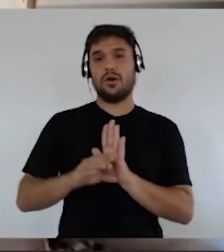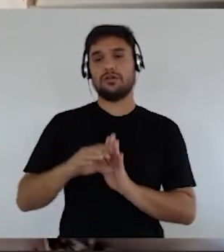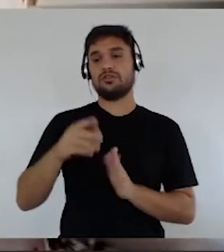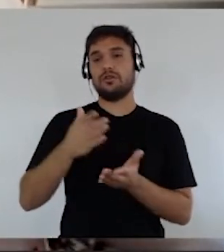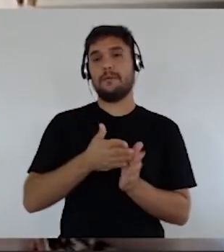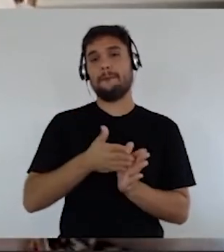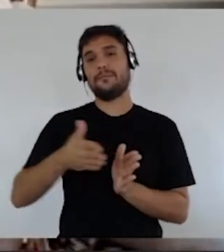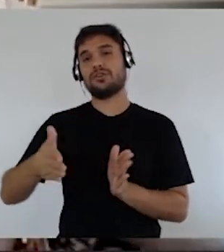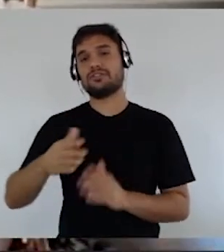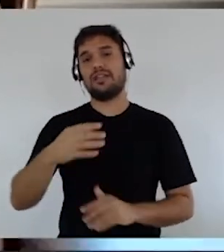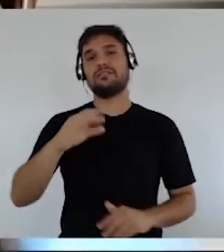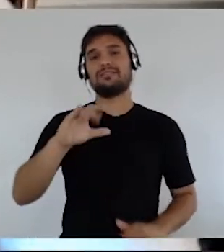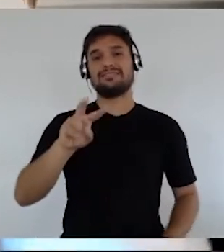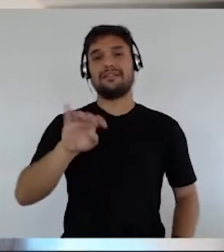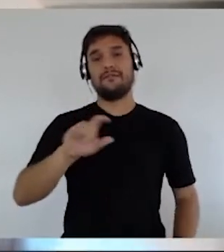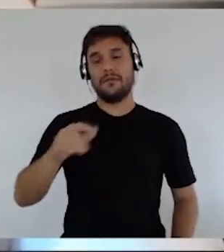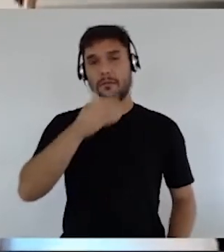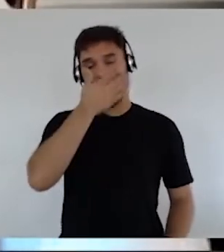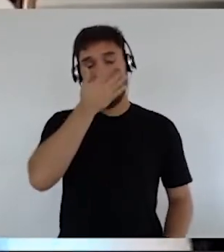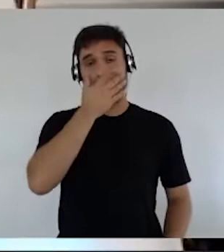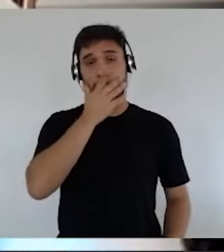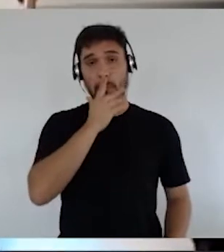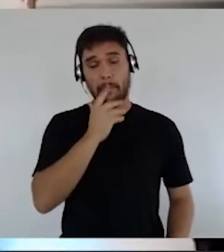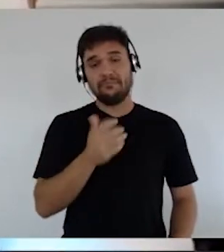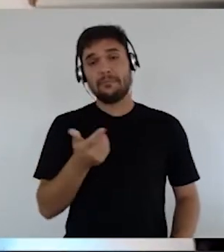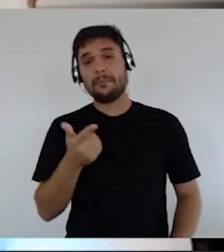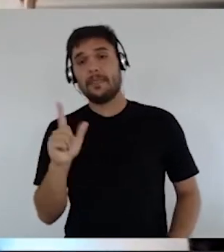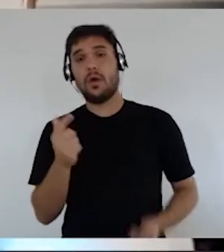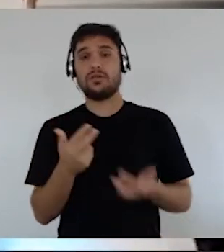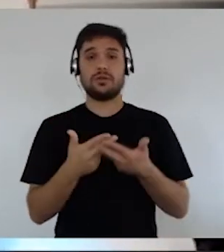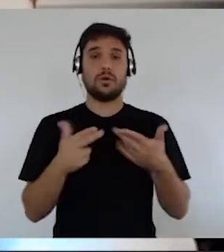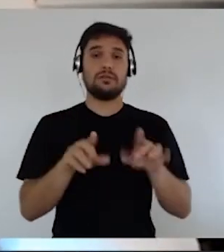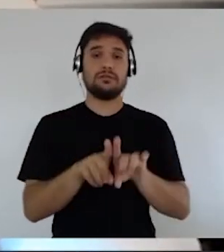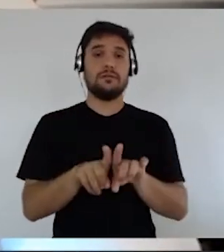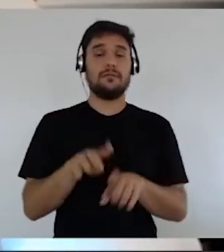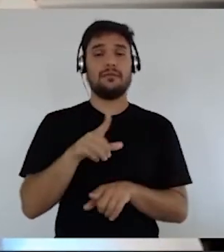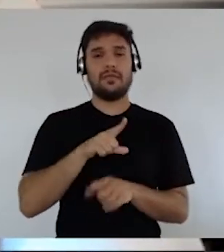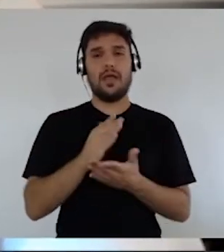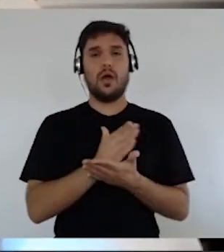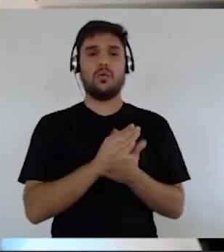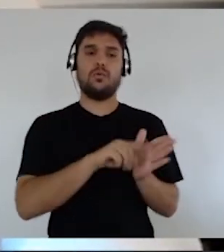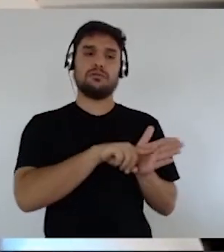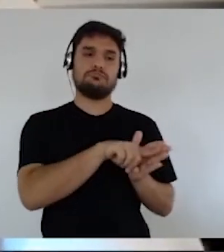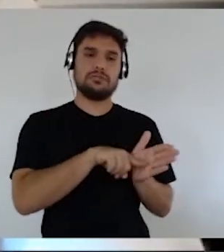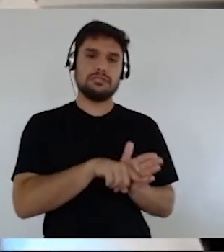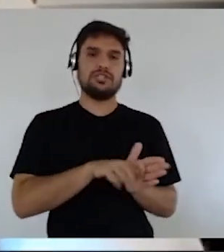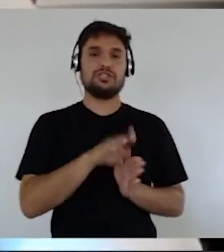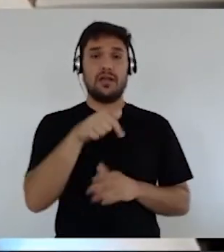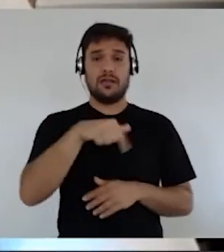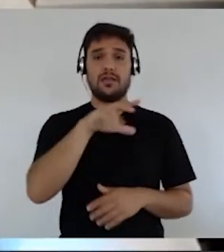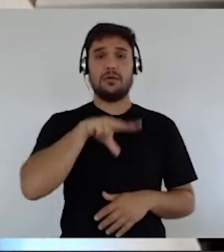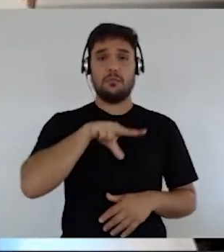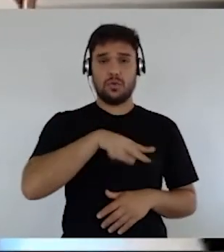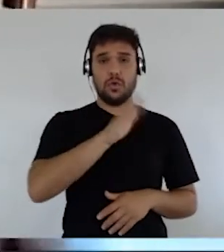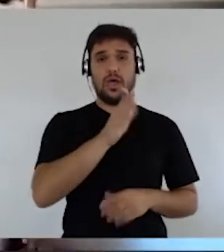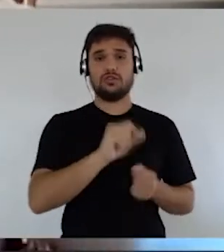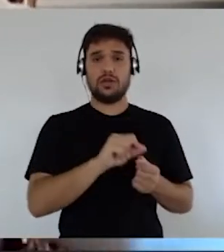Civil. E um outro aspecto também, há alguns estudos também já cá em Portugal a ser